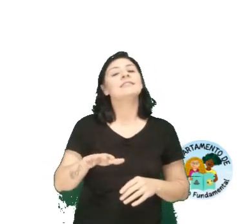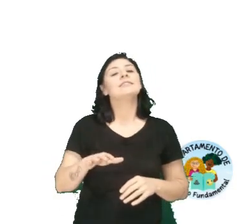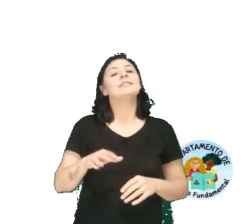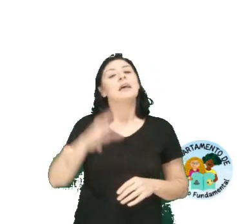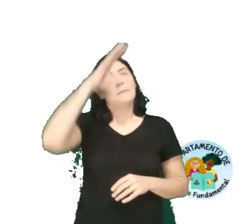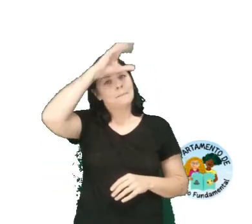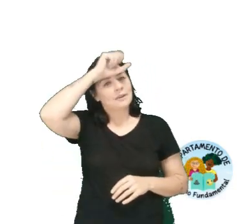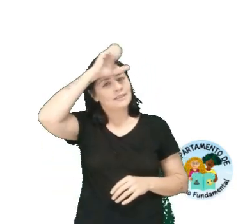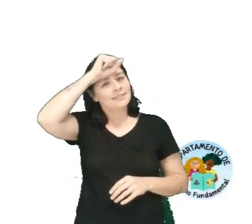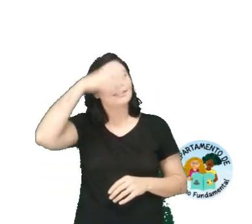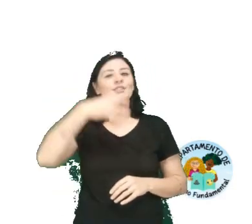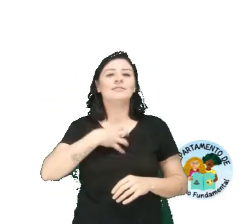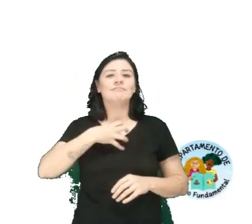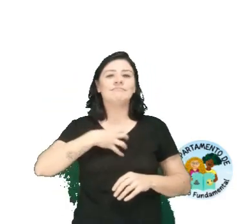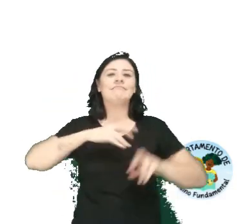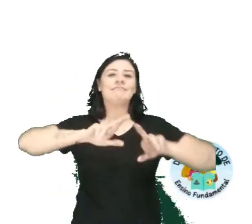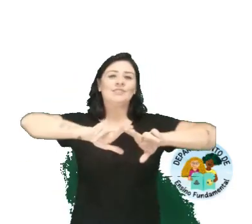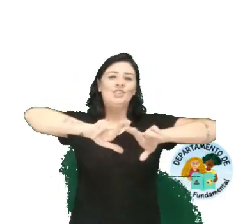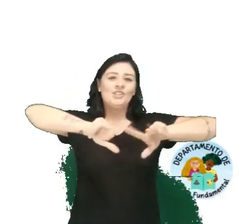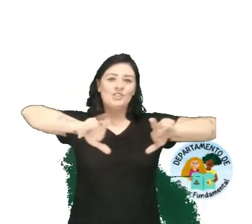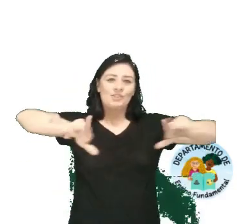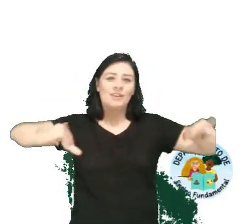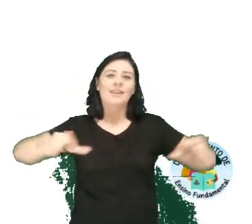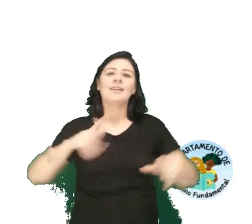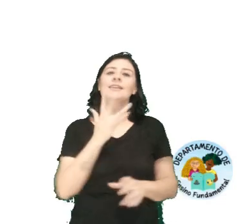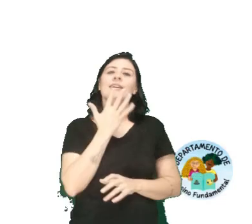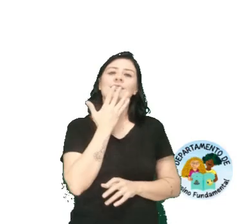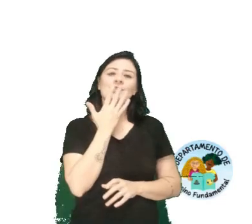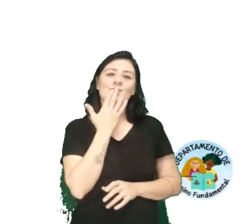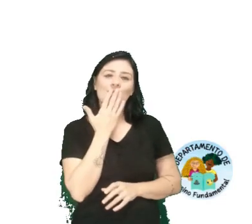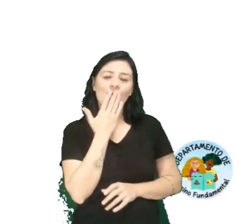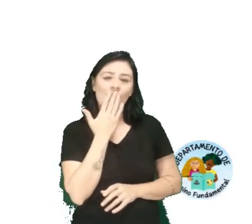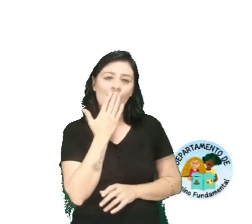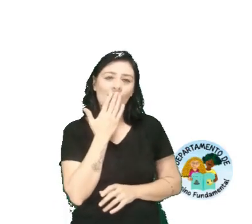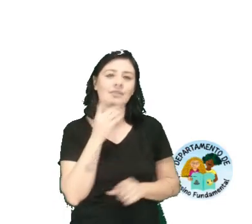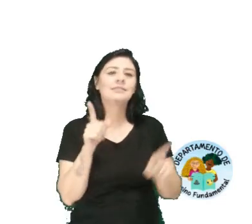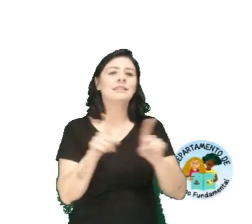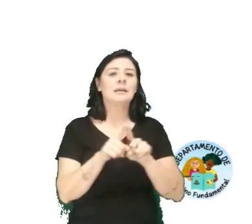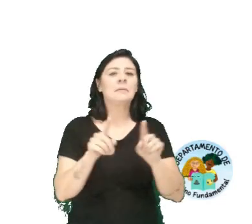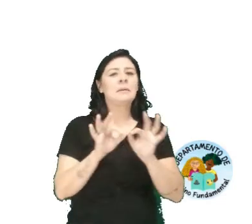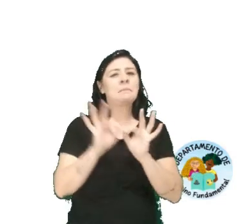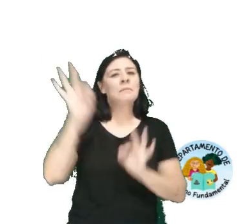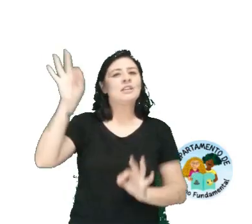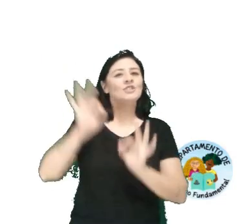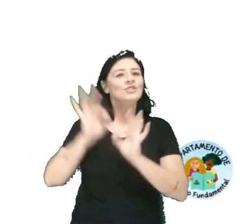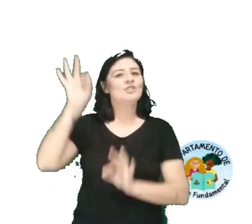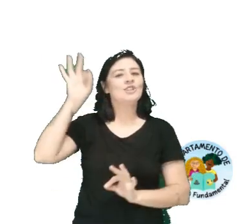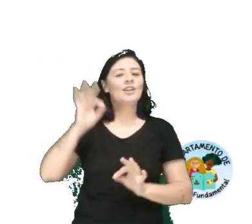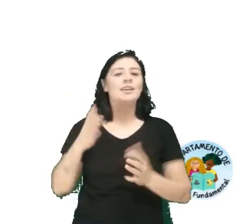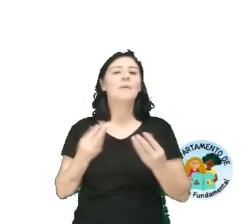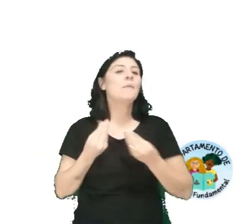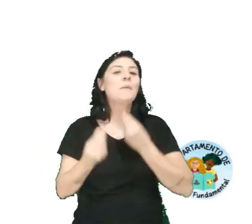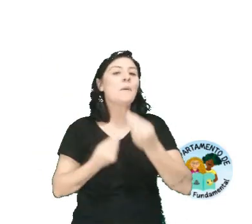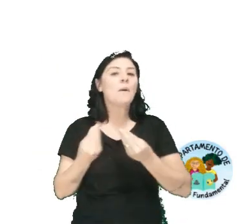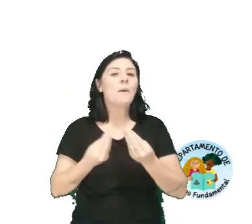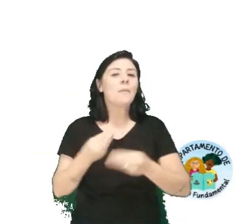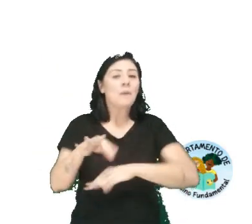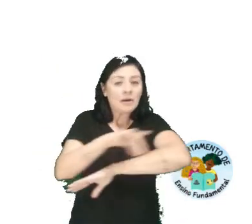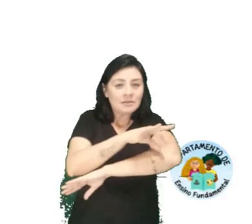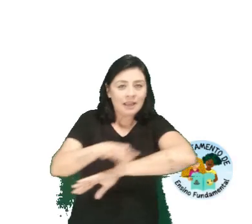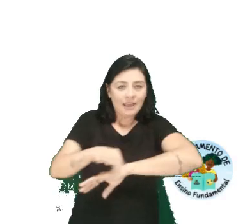com essas diferentes formas e formatos e as cores, também mediram, né, os tamanhos.